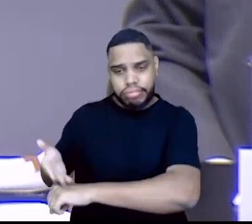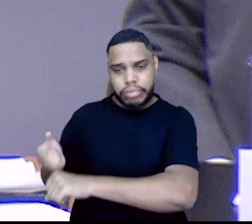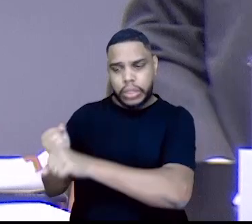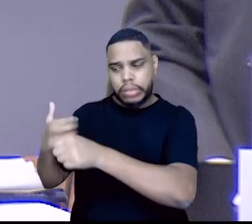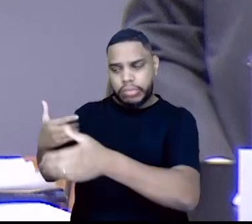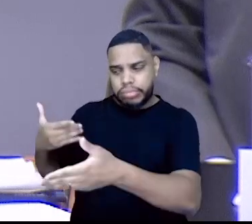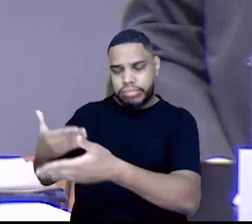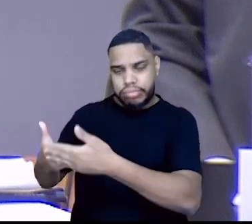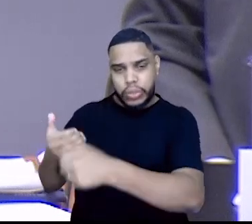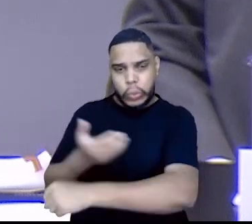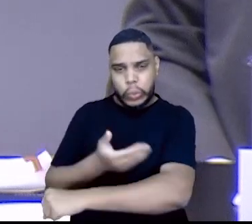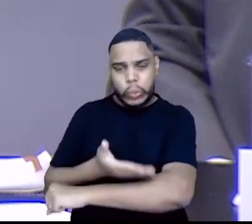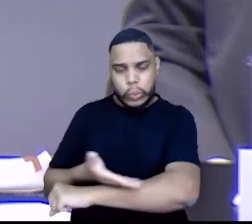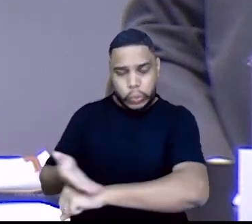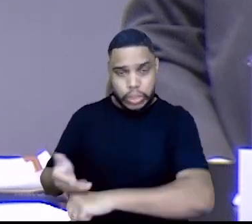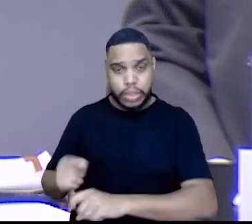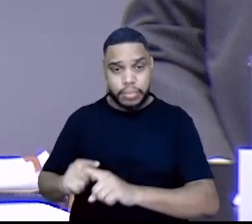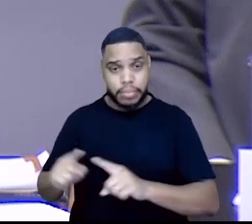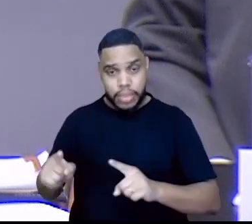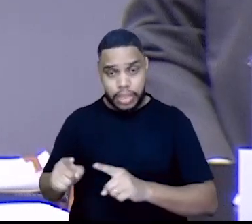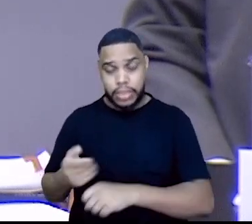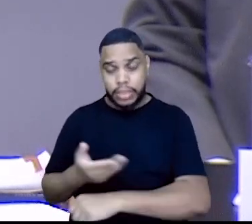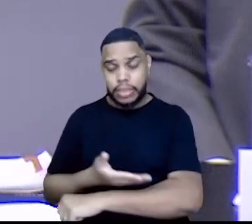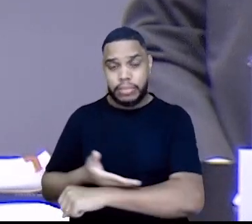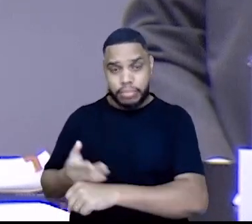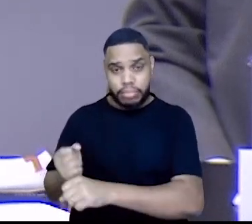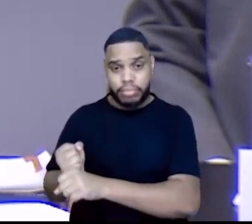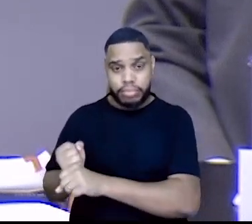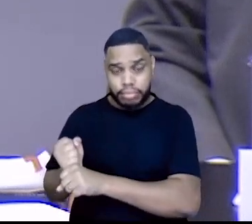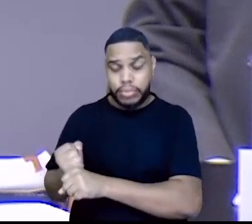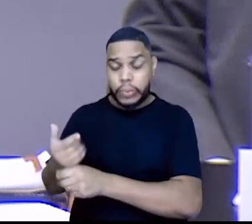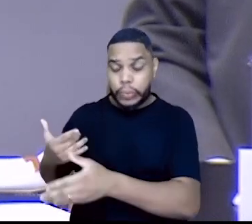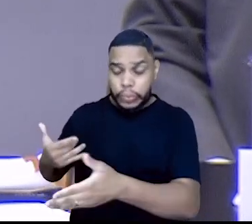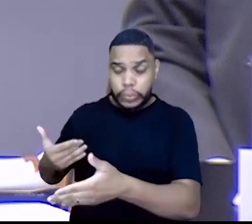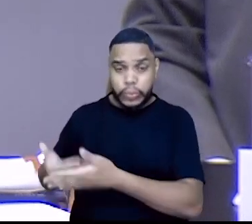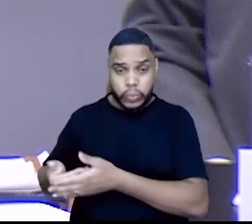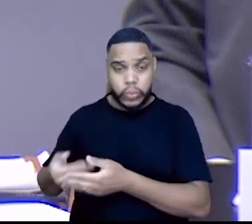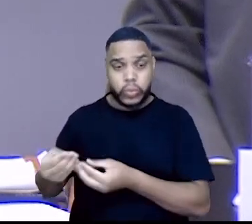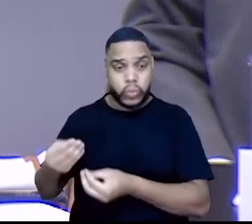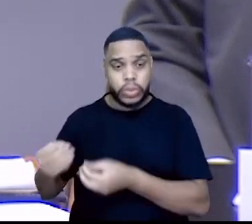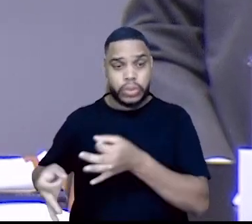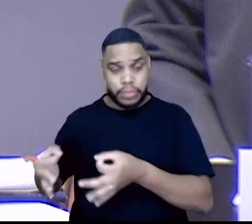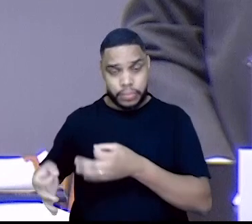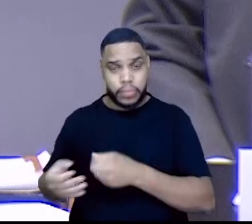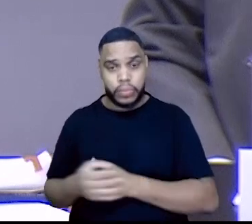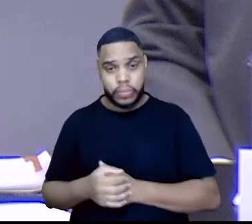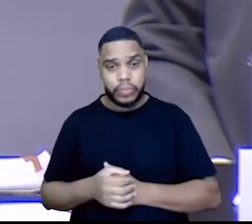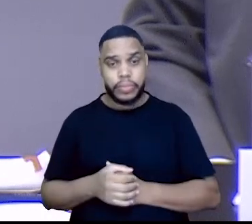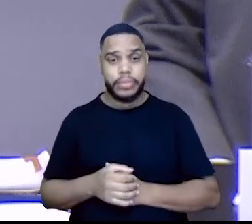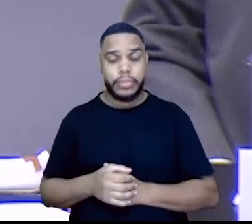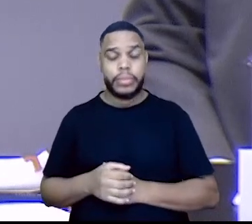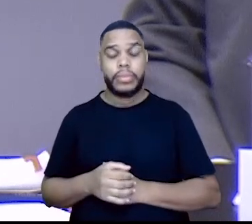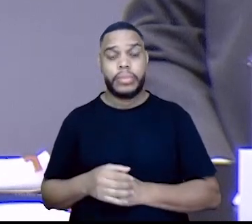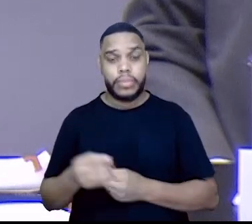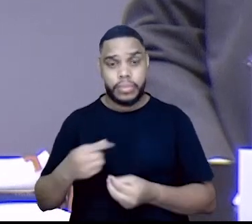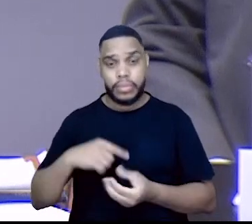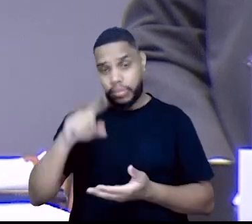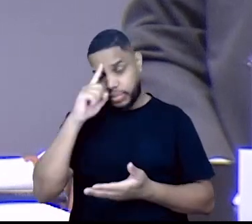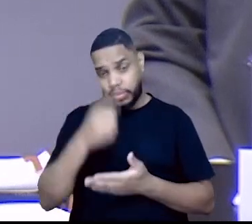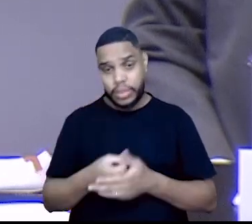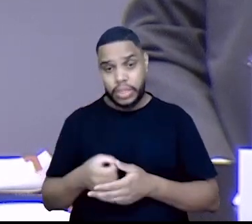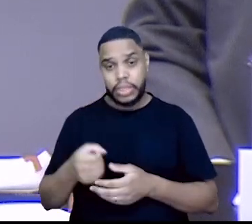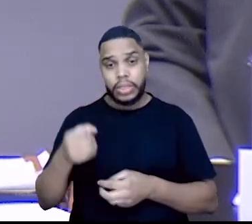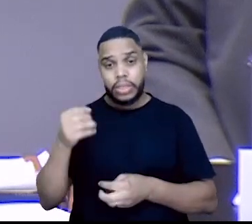na prática, o costume tal como interpretado pelos tribunais, tal como determinado pela